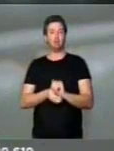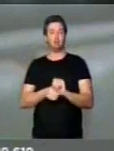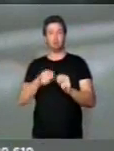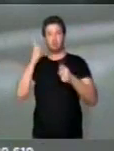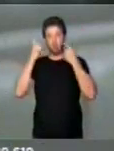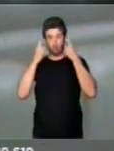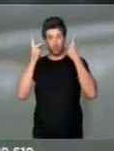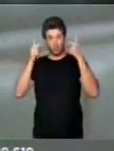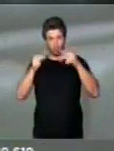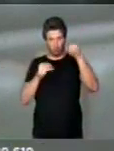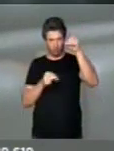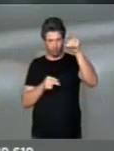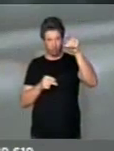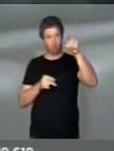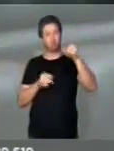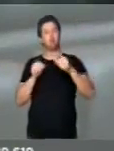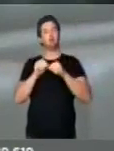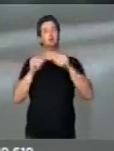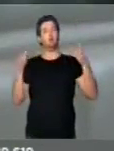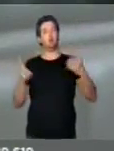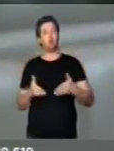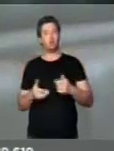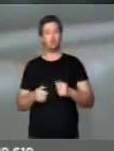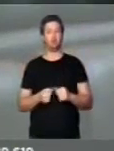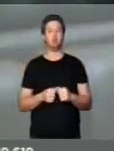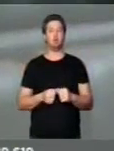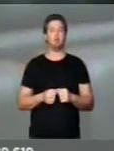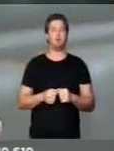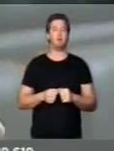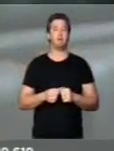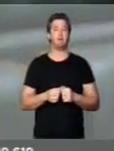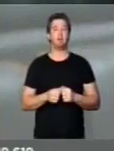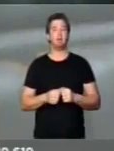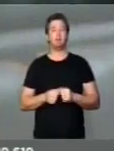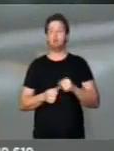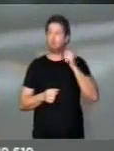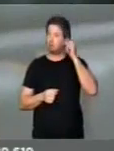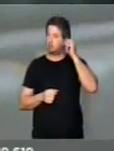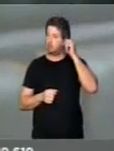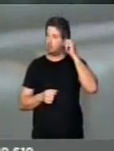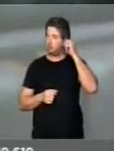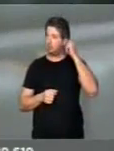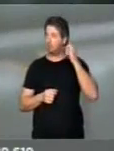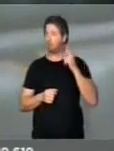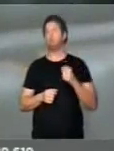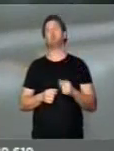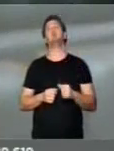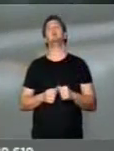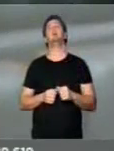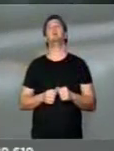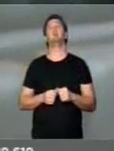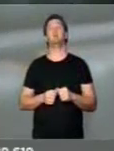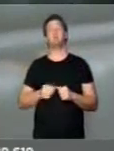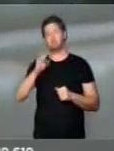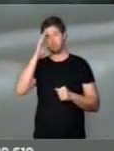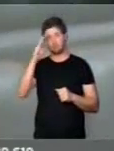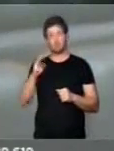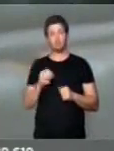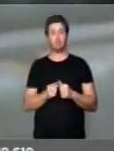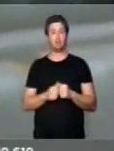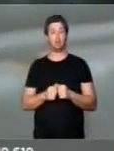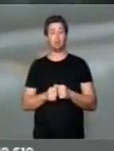preocupação que Vossa Excelência trouxe hoje em relação à agricultura familiar, principalmente em relação